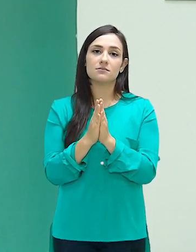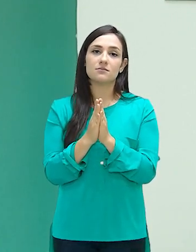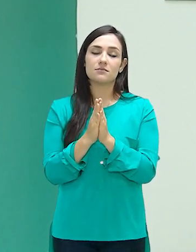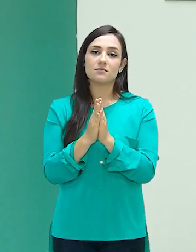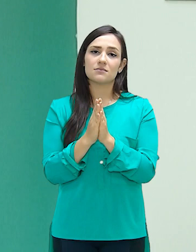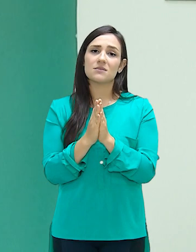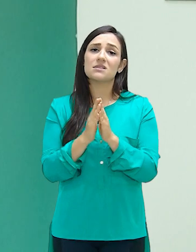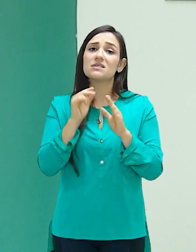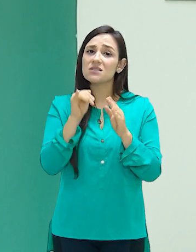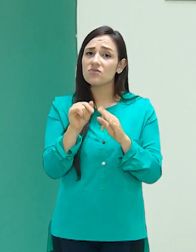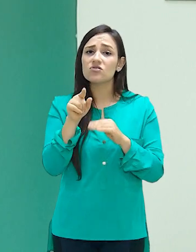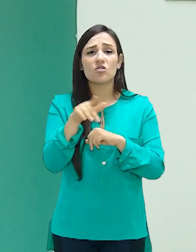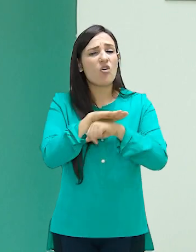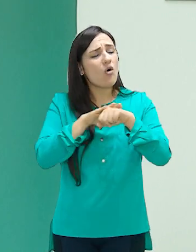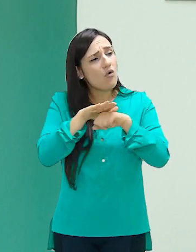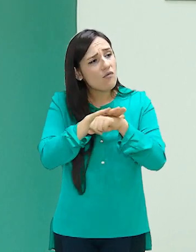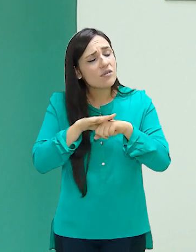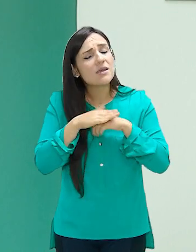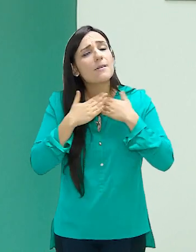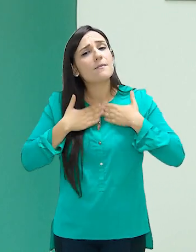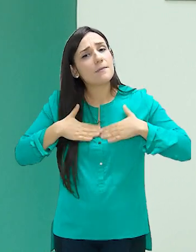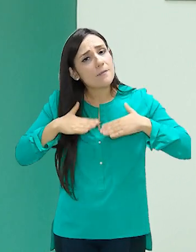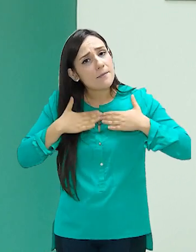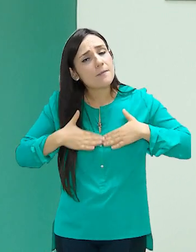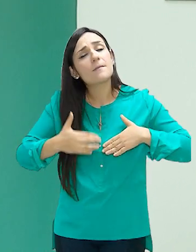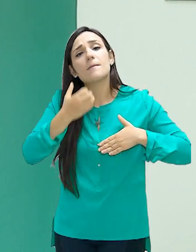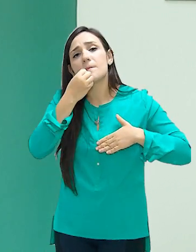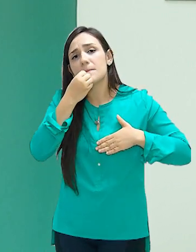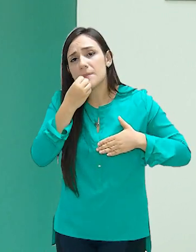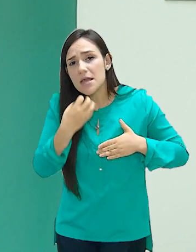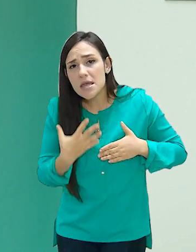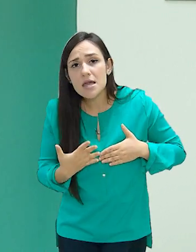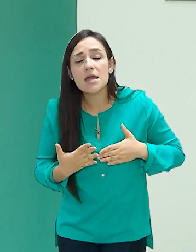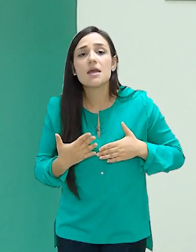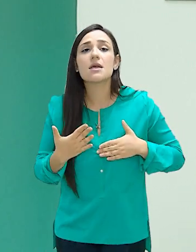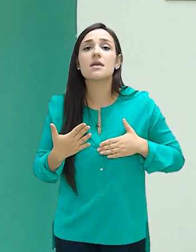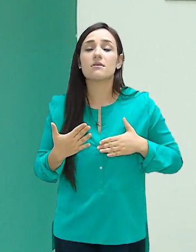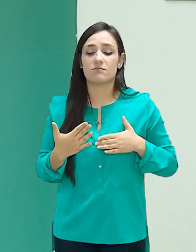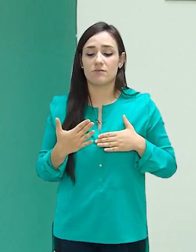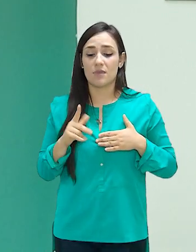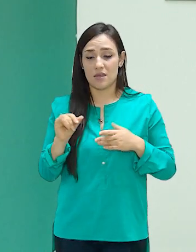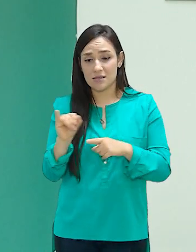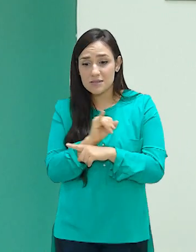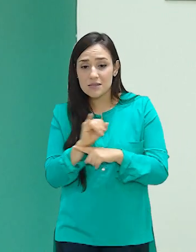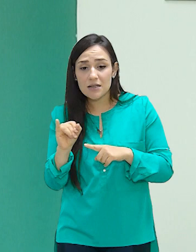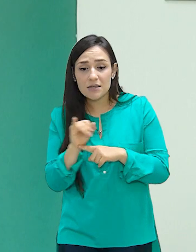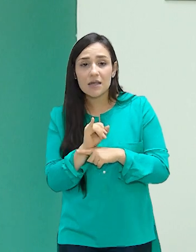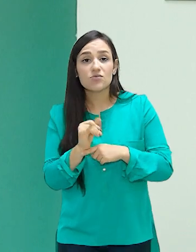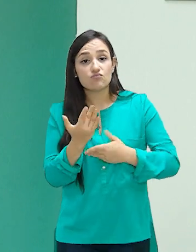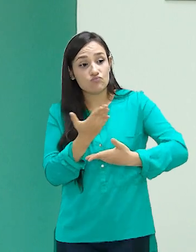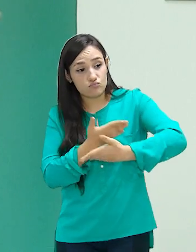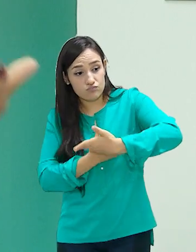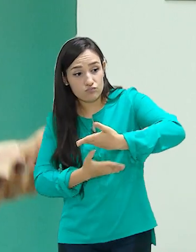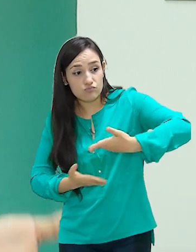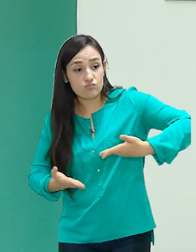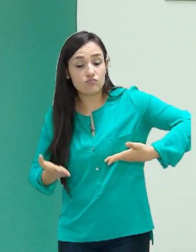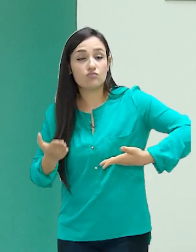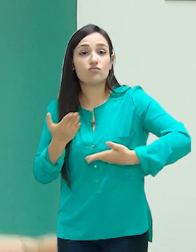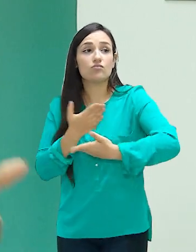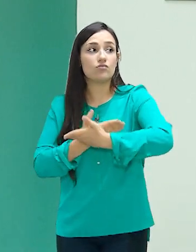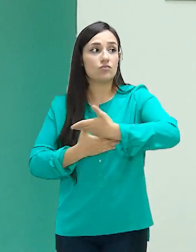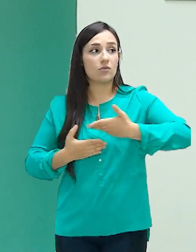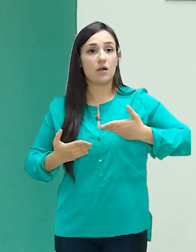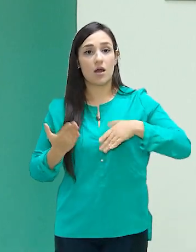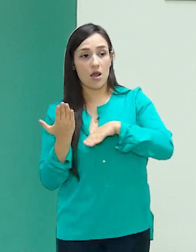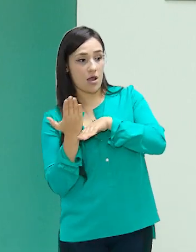feito por uma via de resolução de conflito, que pode ser pela mediação, pelas